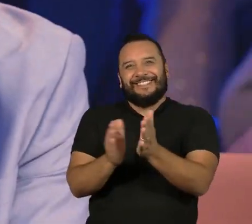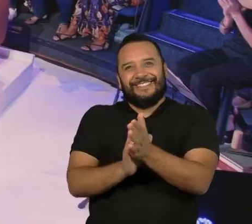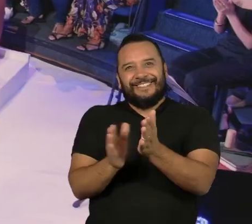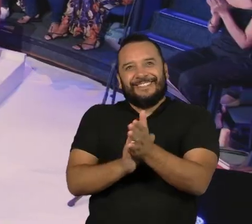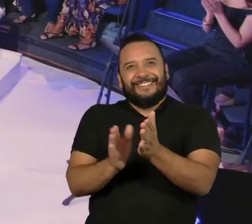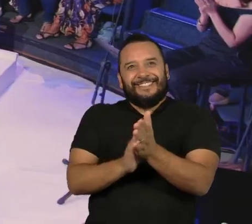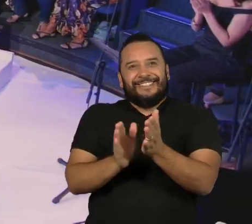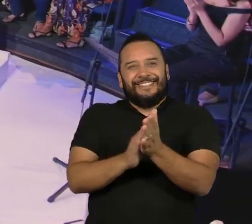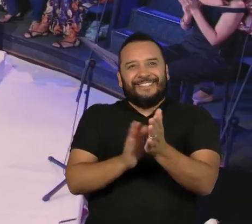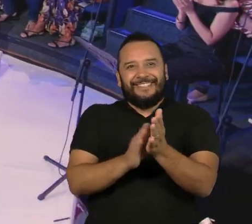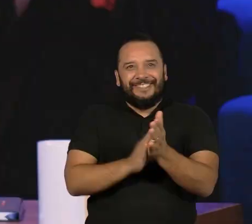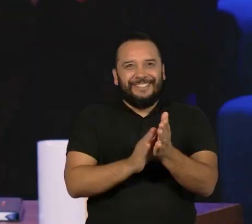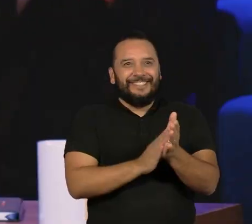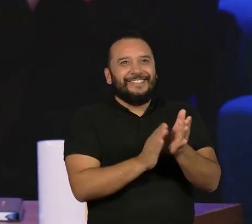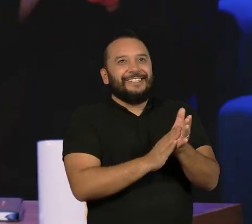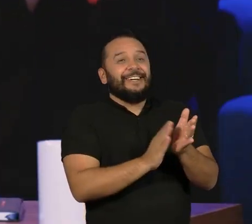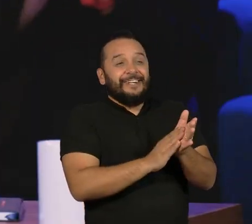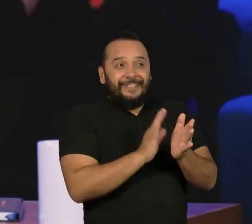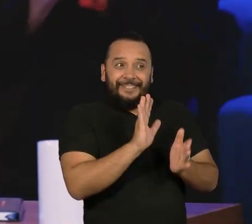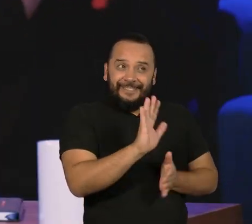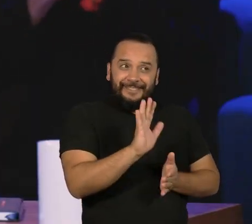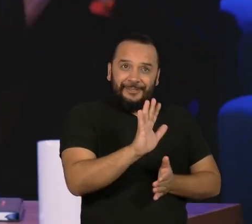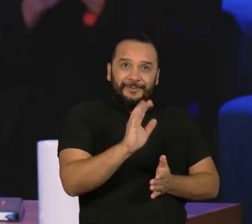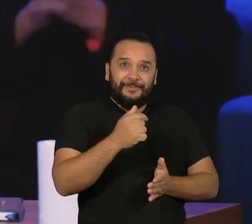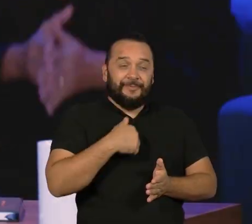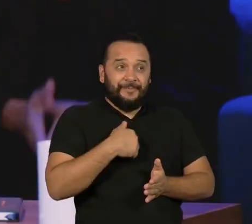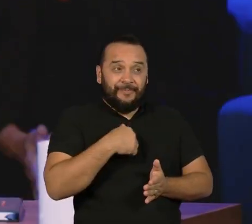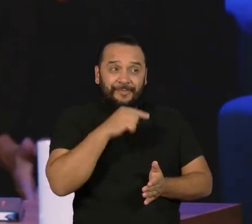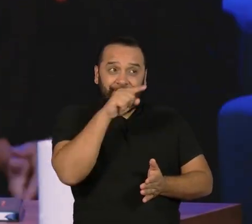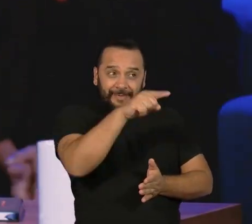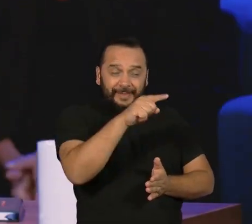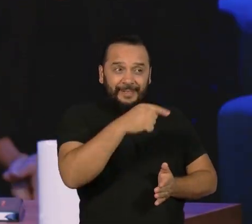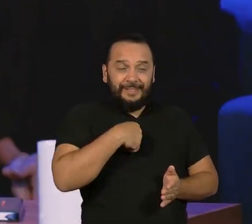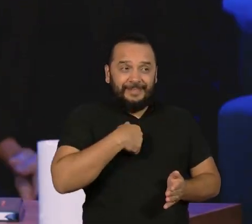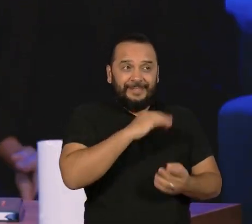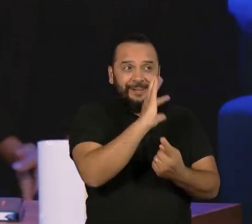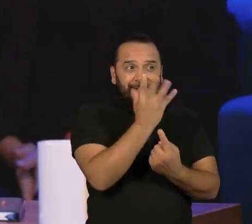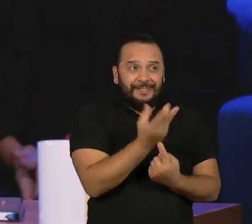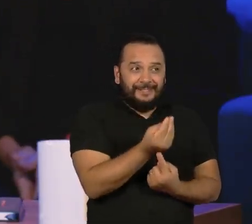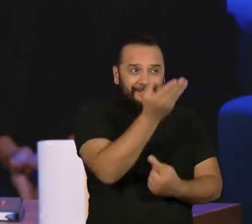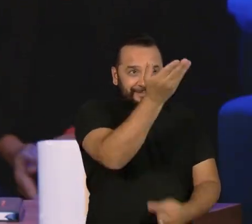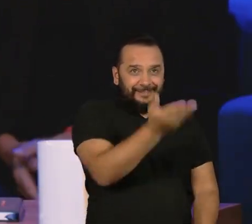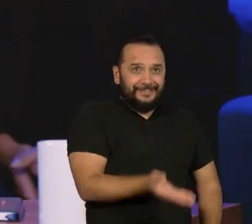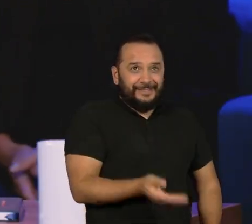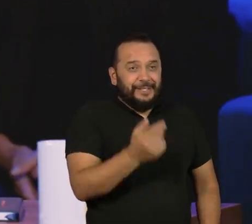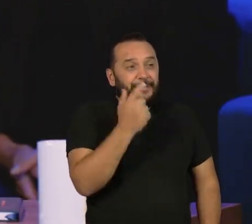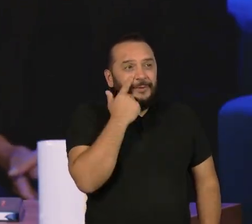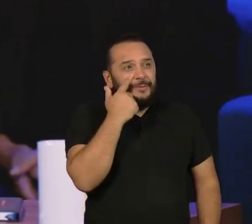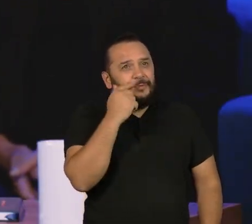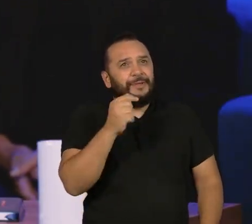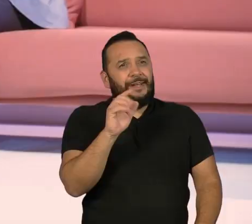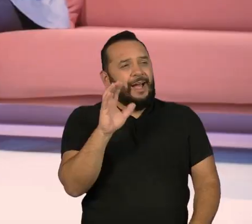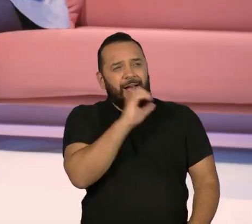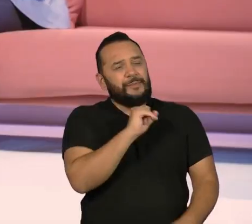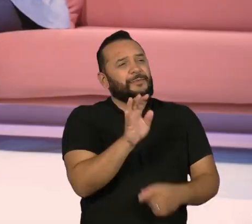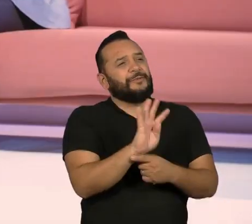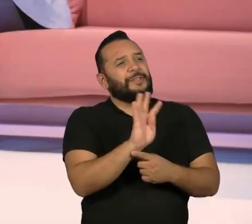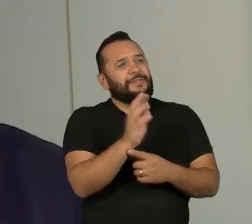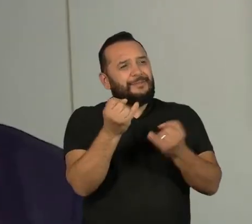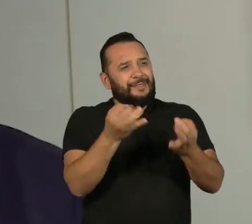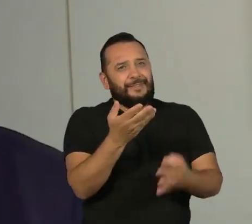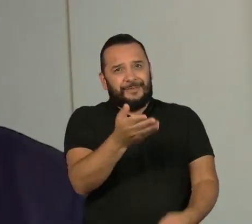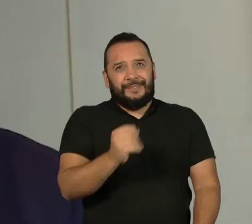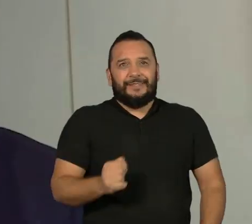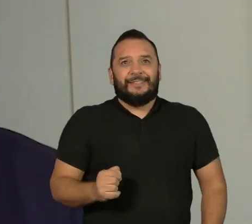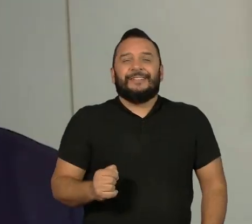Daqui a pouco a gente dá o serviço aqui. Esse artista... Vamos ver uma outra atriz falando de você.